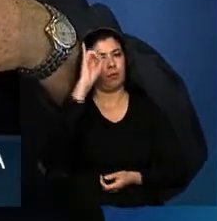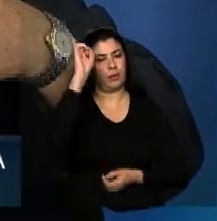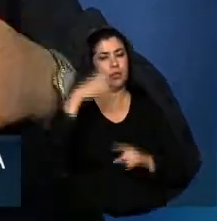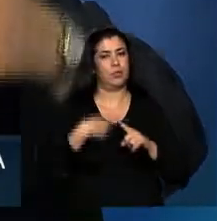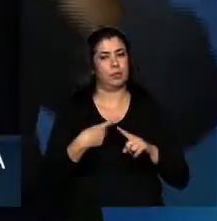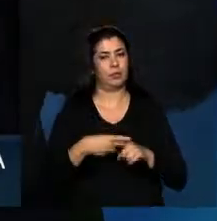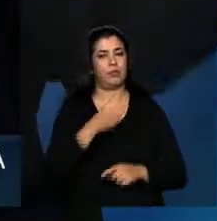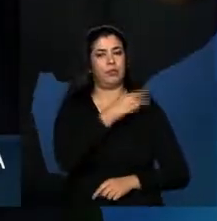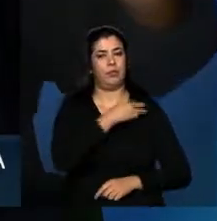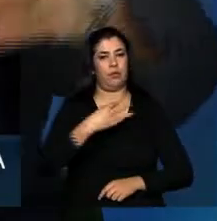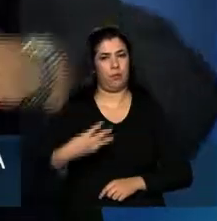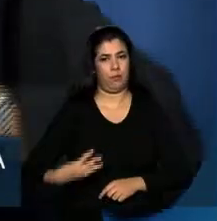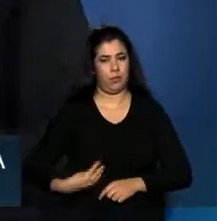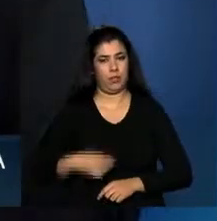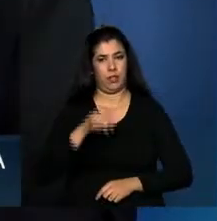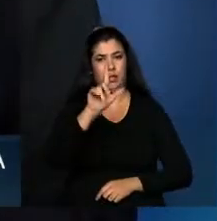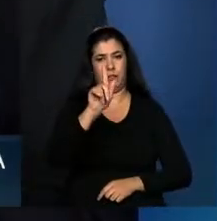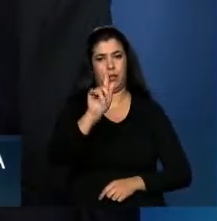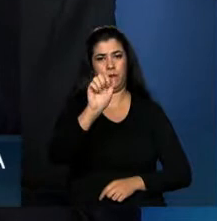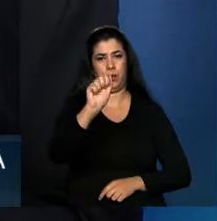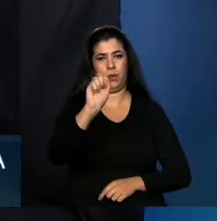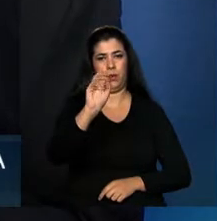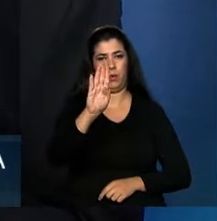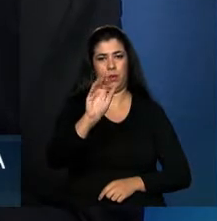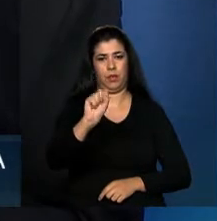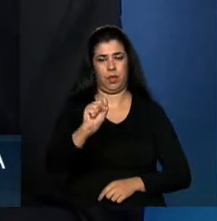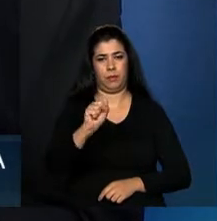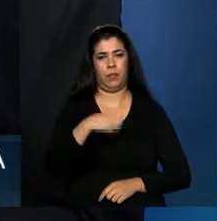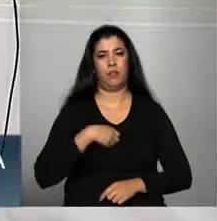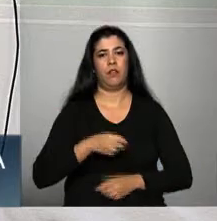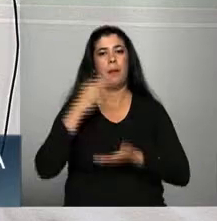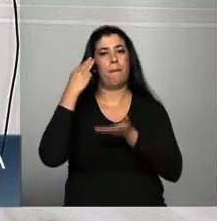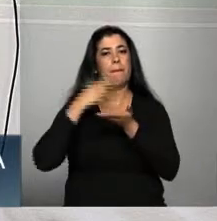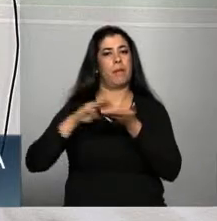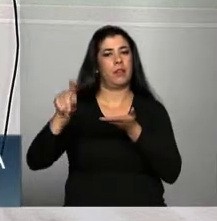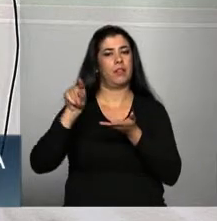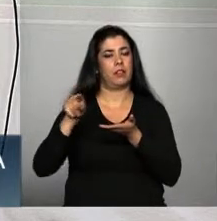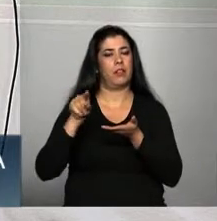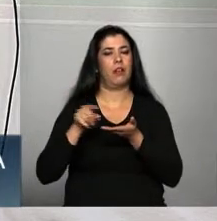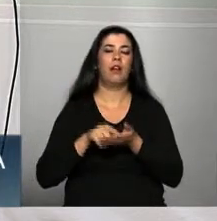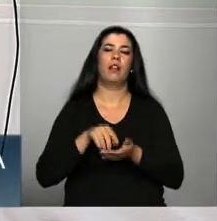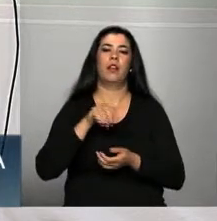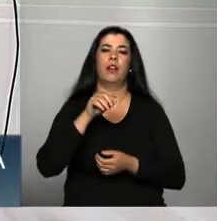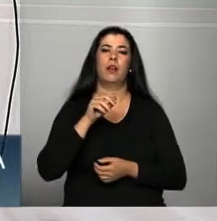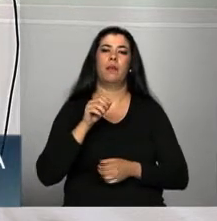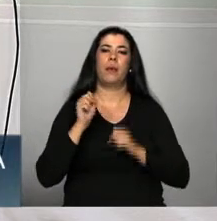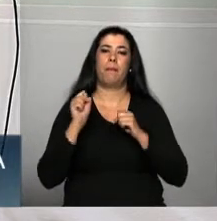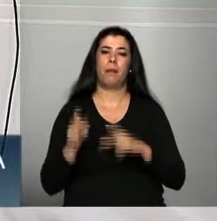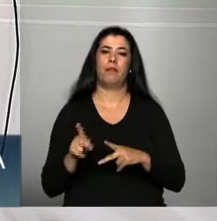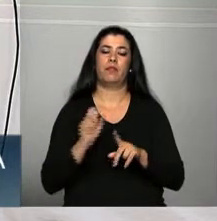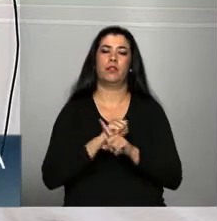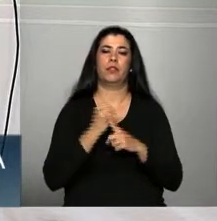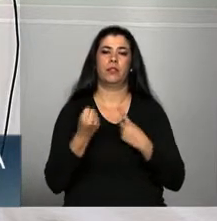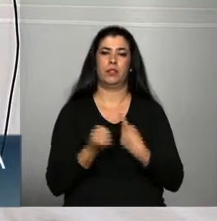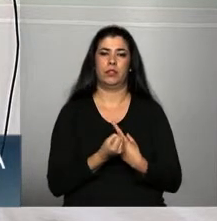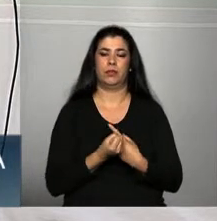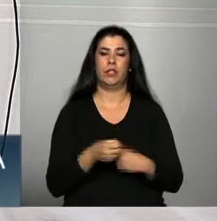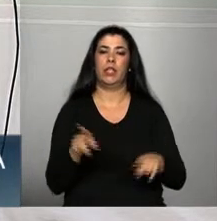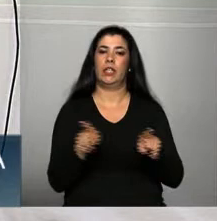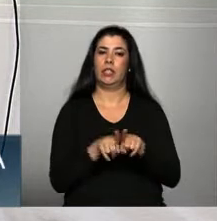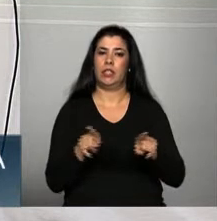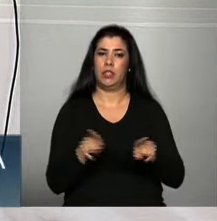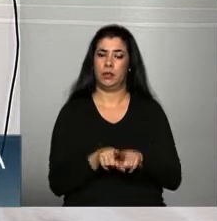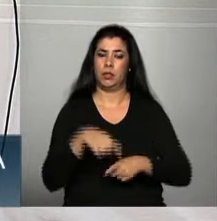o ministro Gabas vai enviar isso à Previdência Social. Nós discutimos com ela o Pronatec Campo.